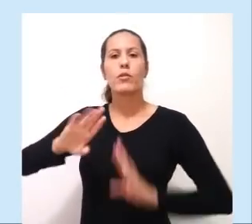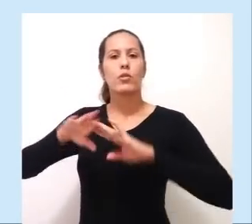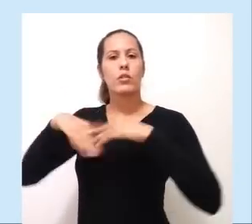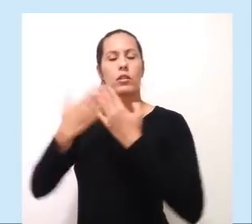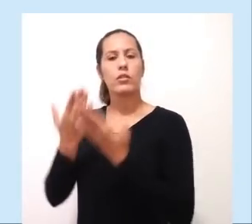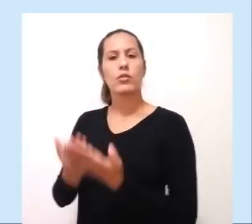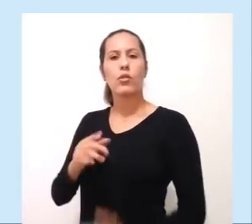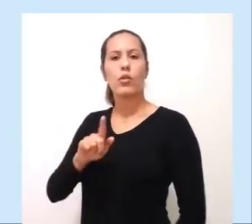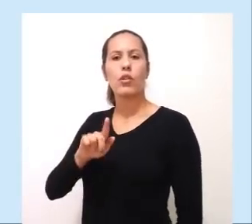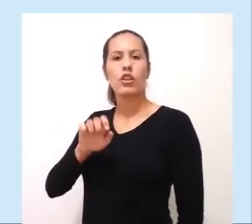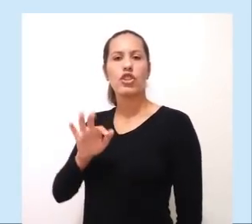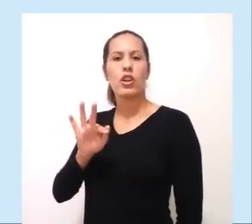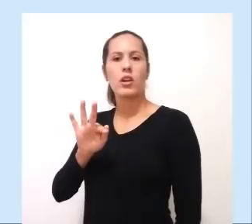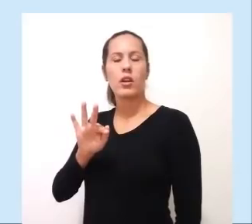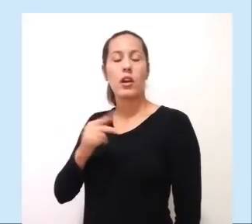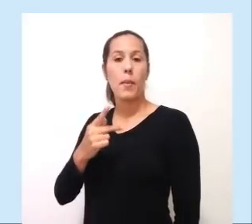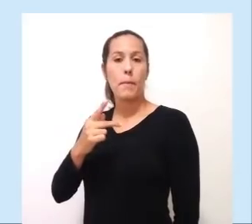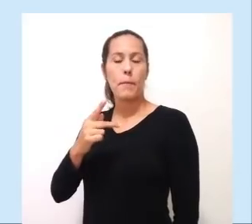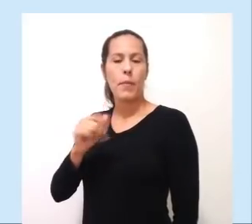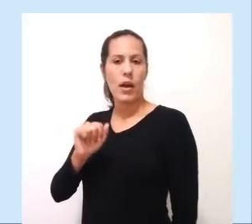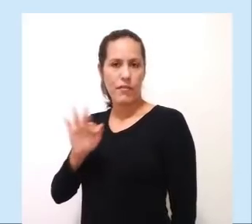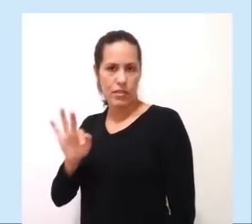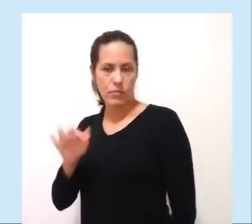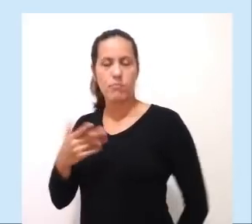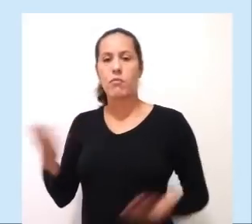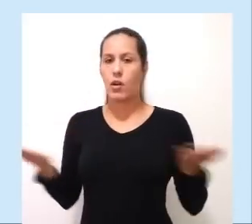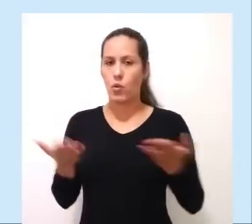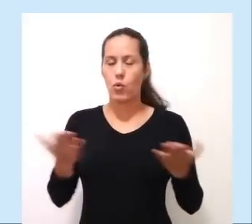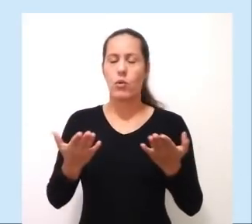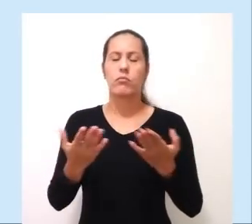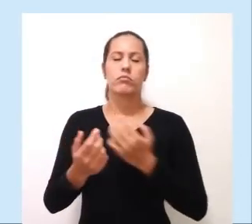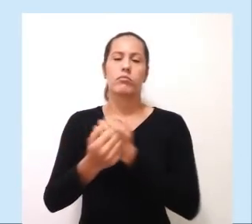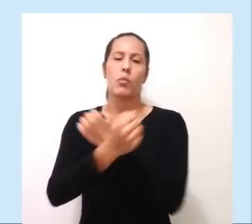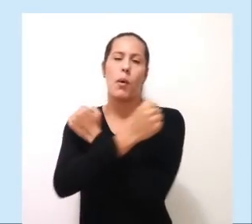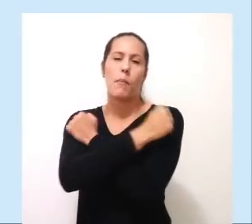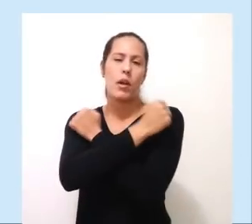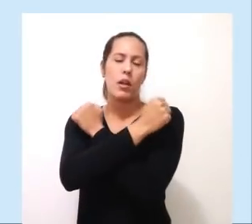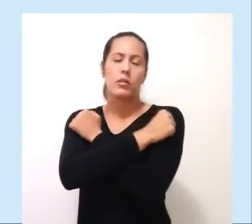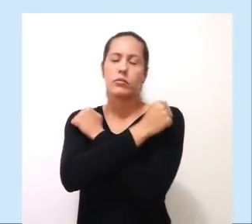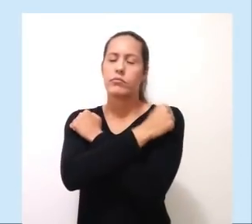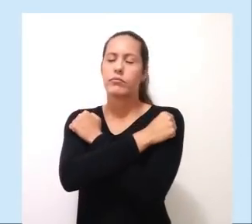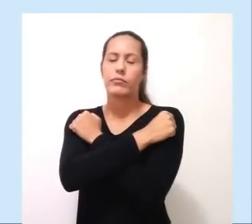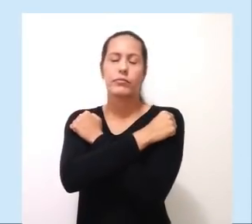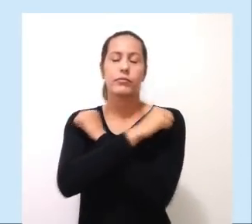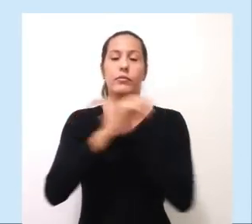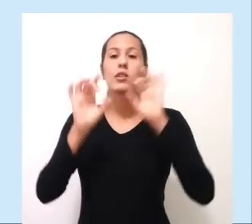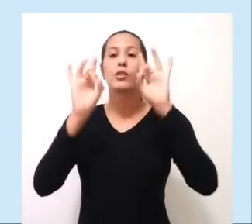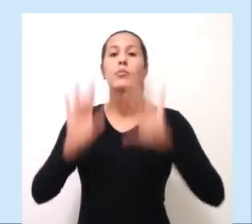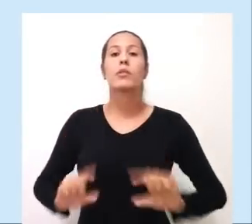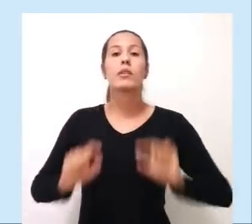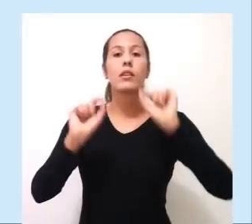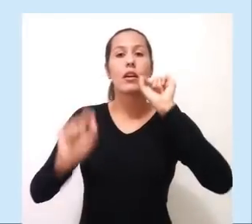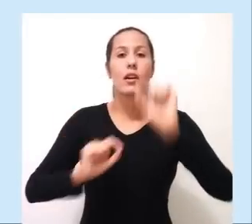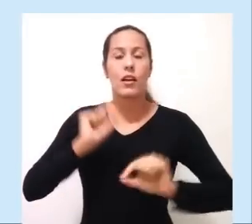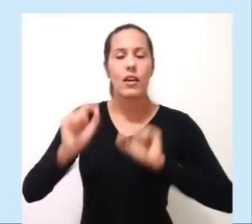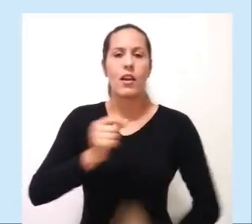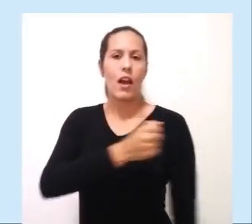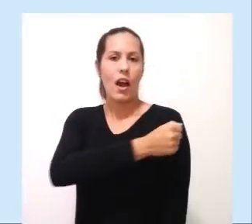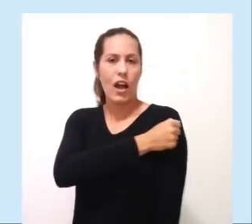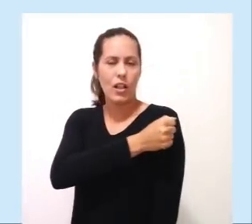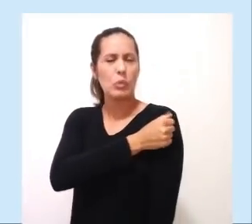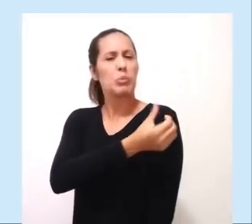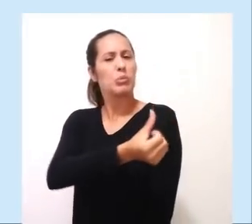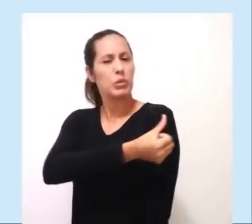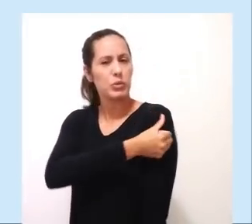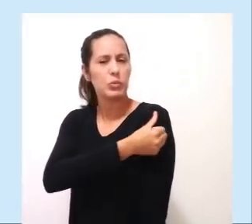hoje mando um abraço especial a todos os alunos do sexto ano, a todos os